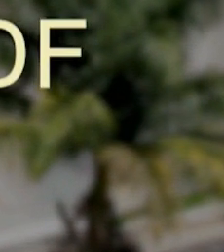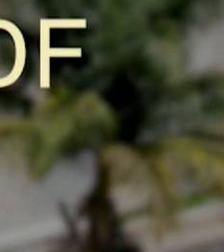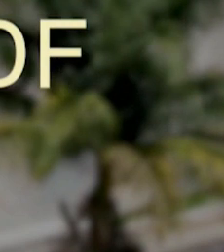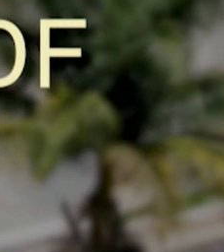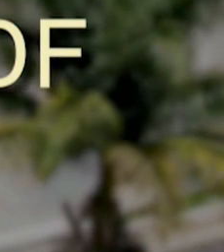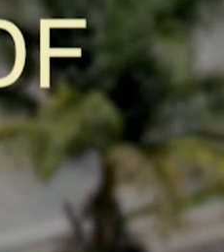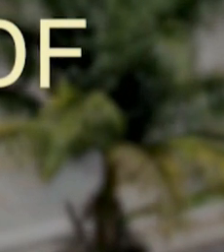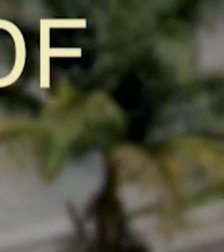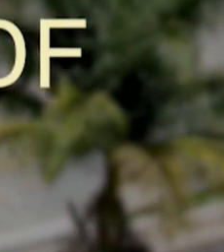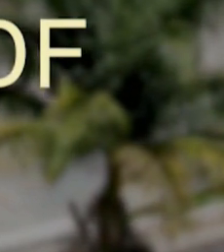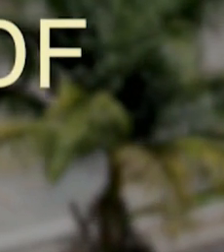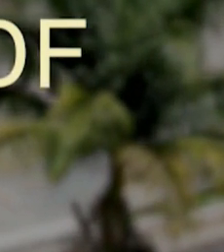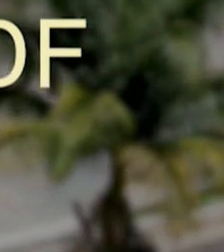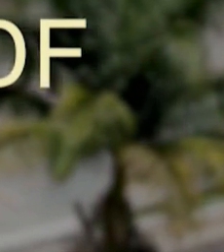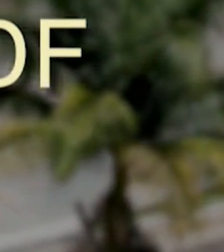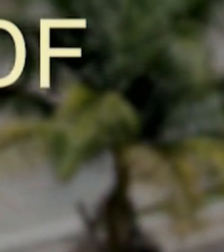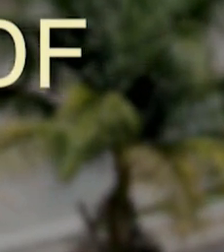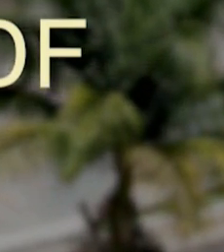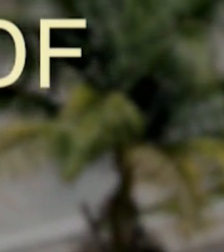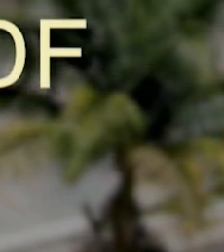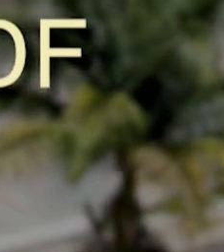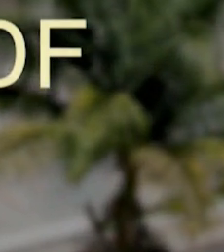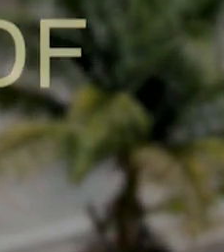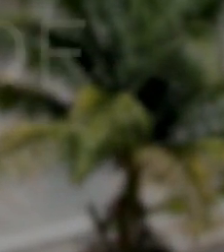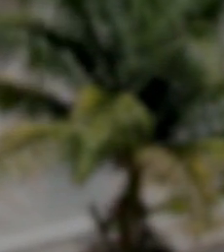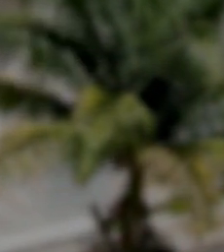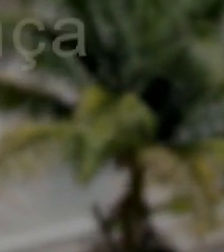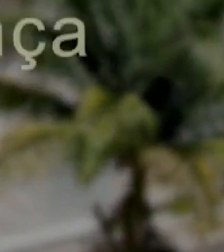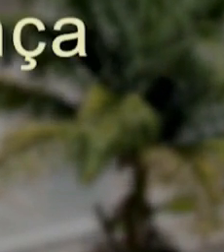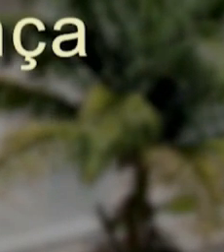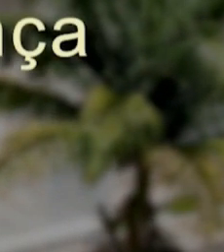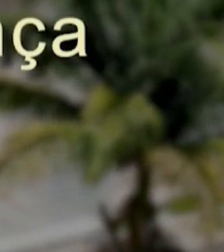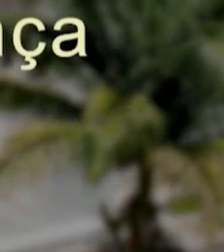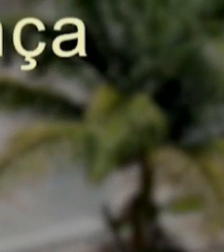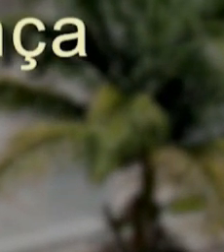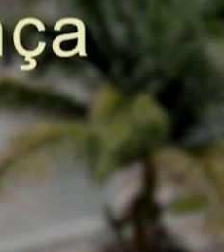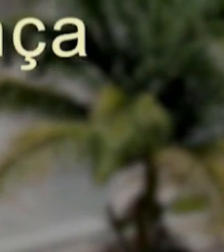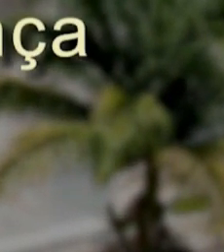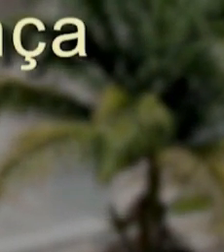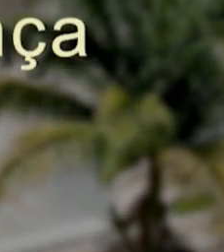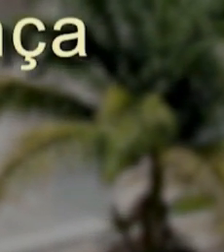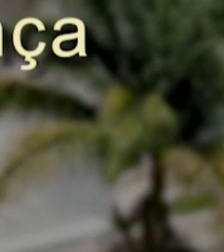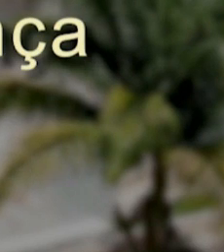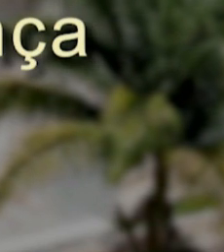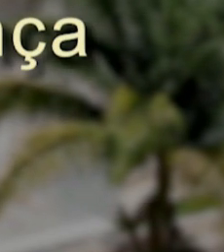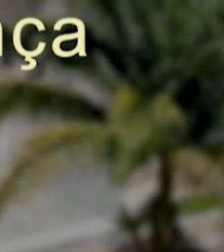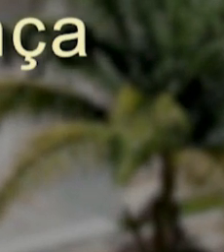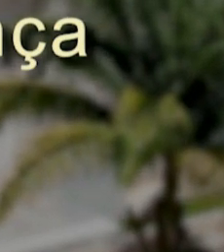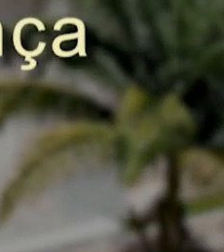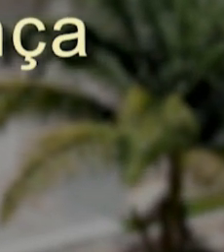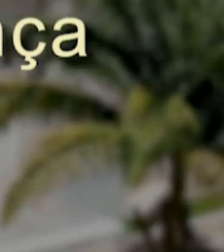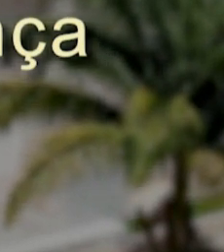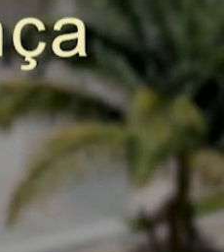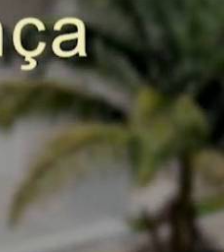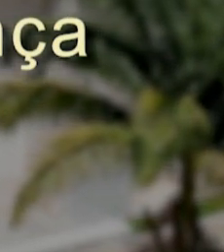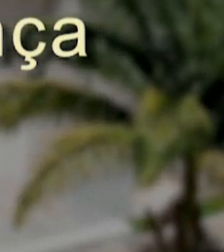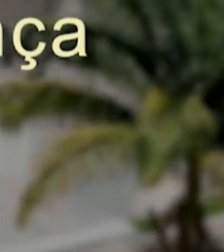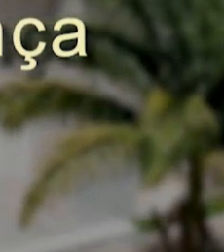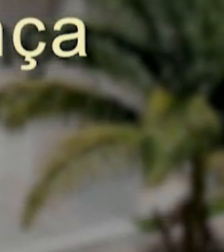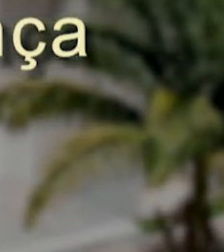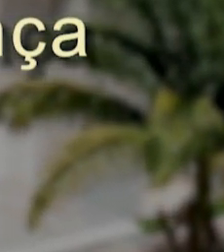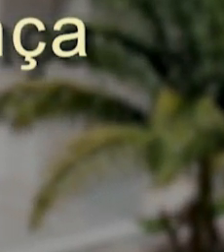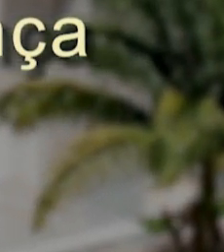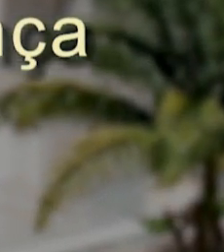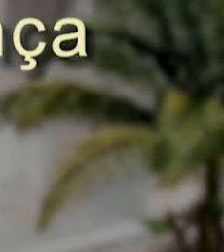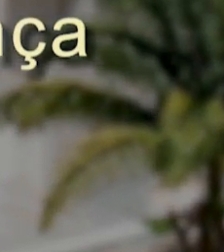evangelística que ocorrerá nas Cracolândias do DF, a fim de resgatar aqueles que desejam um lugar de